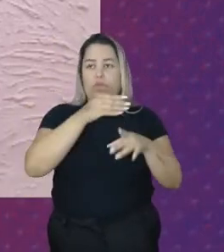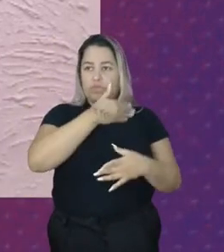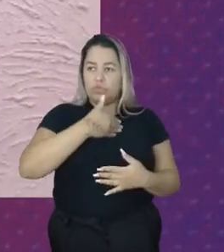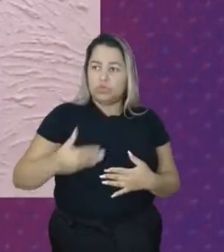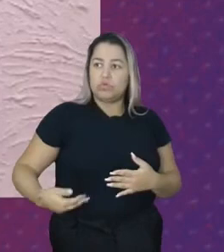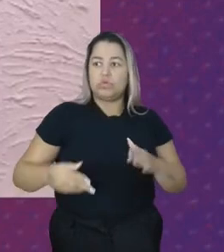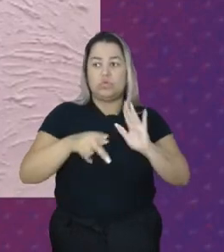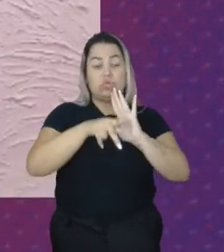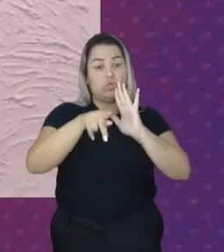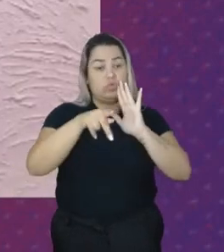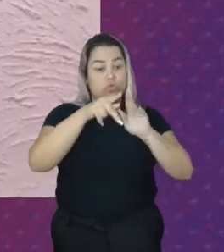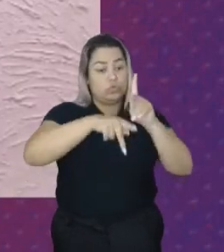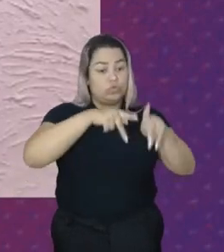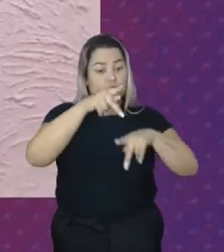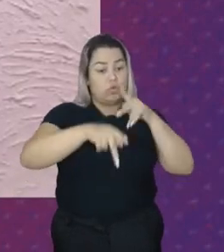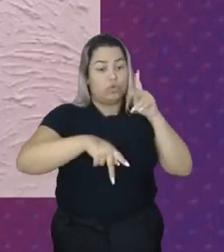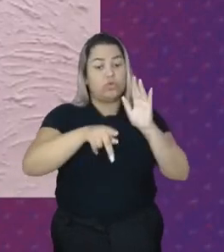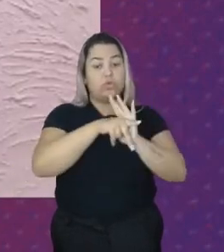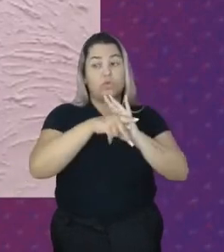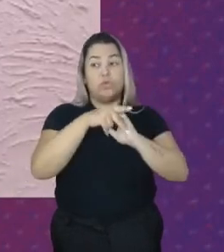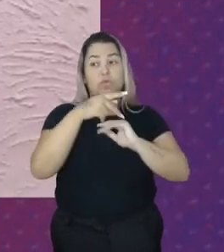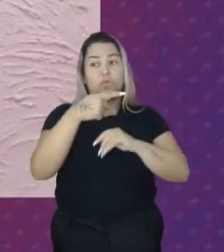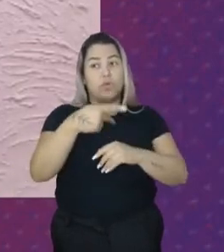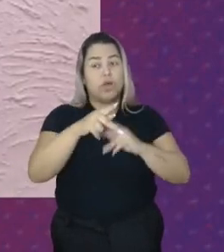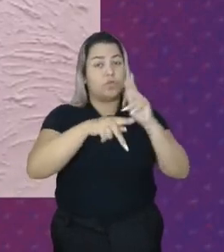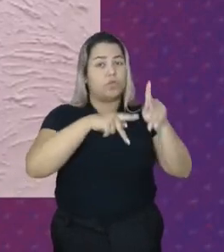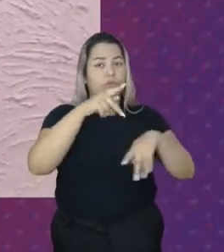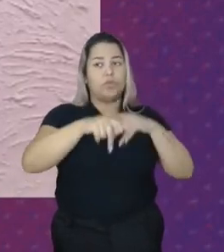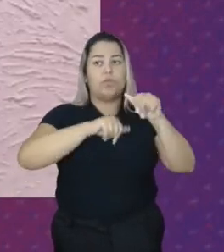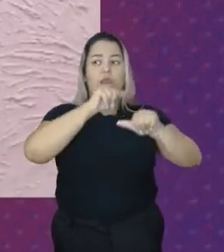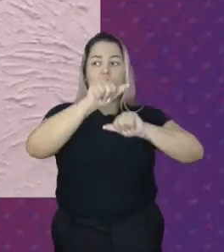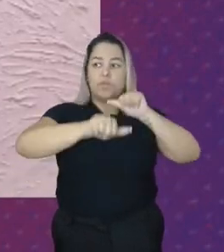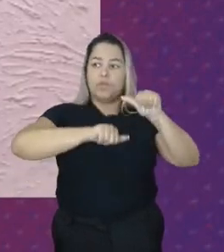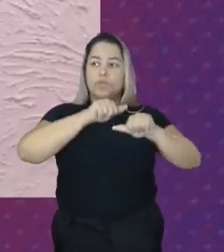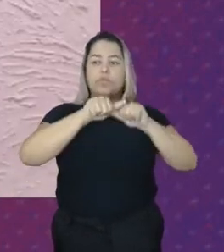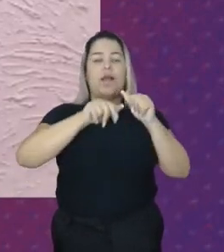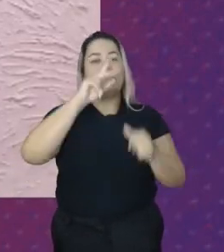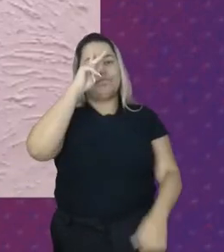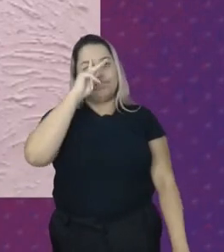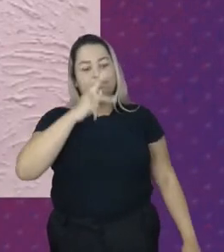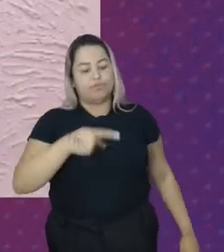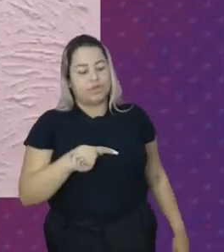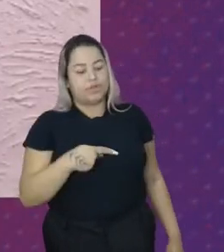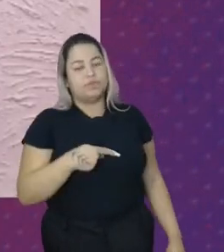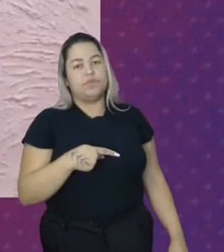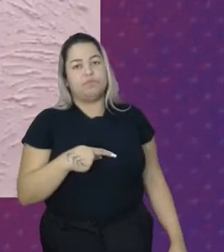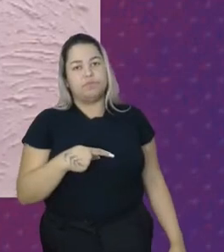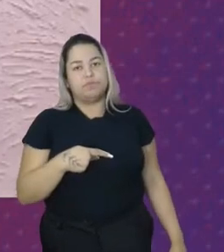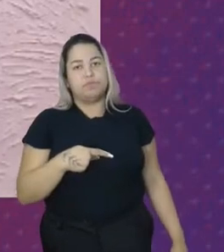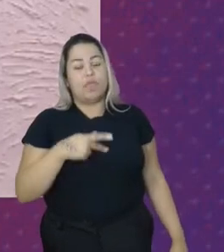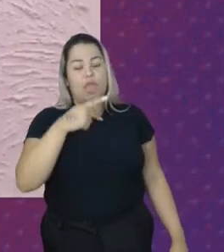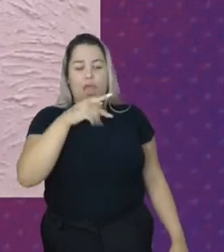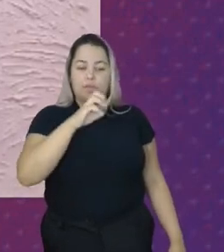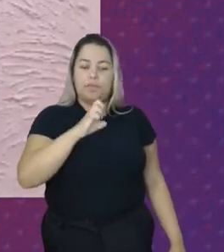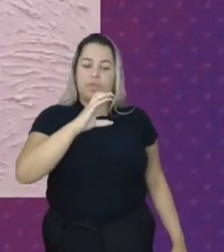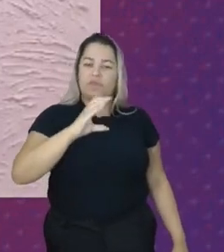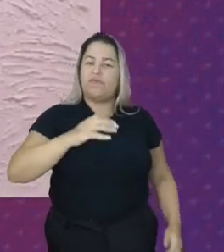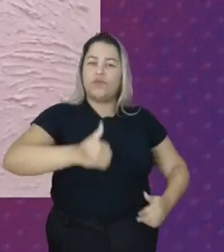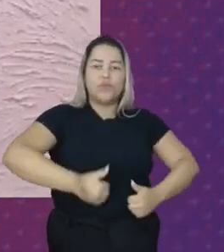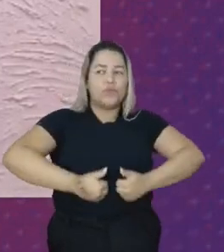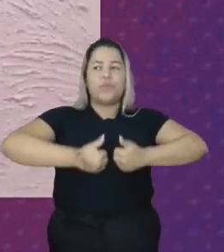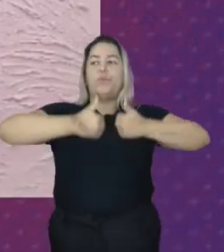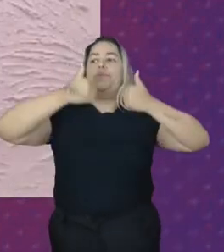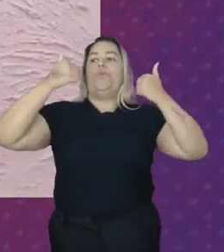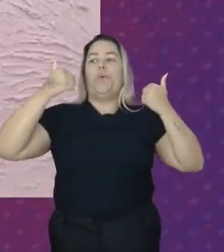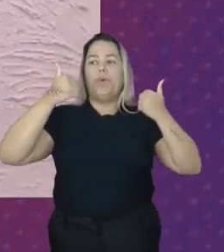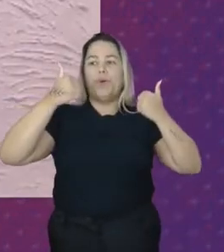povo, e com certeza isso vai mudar. Então, para mim, a PEC foi boa. E, para